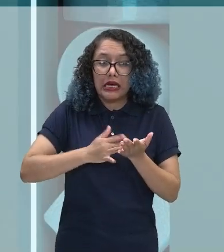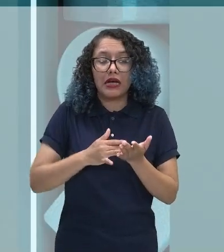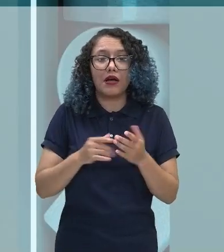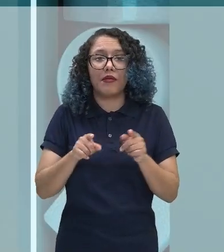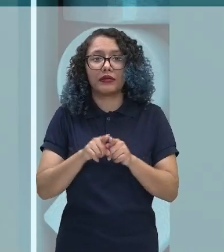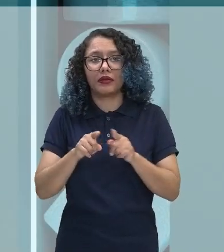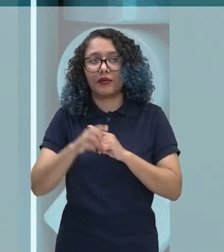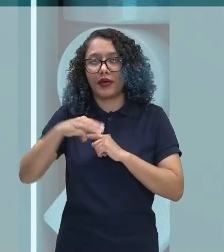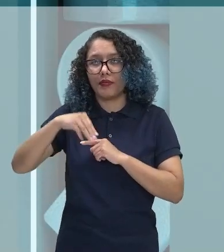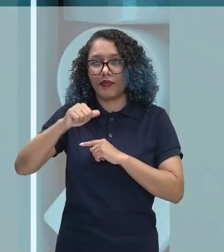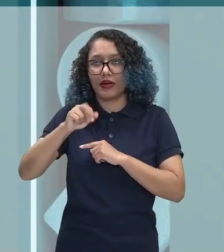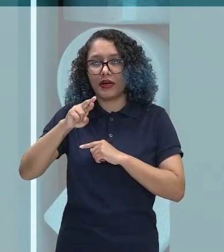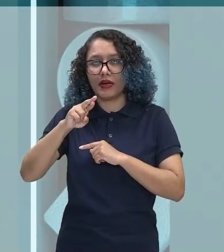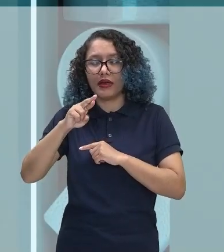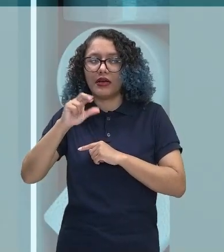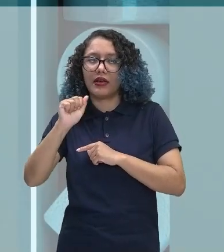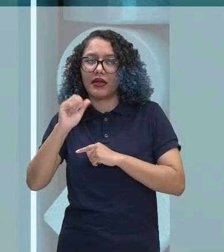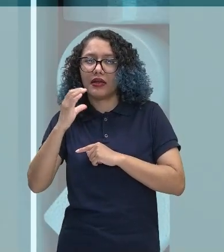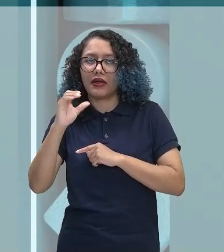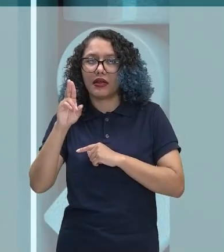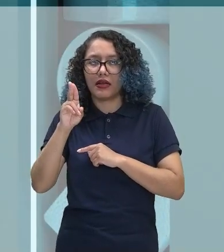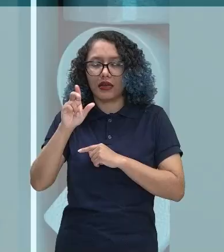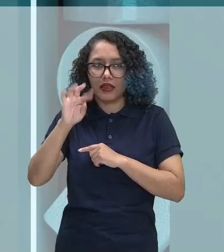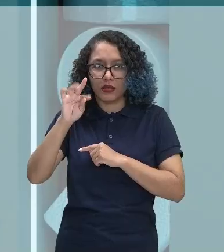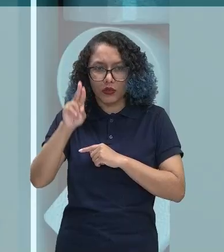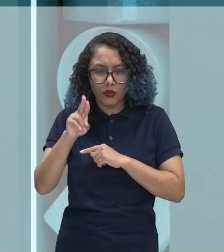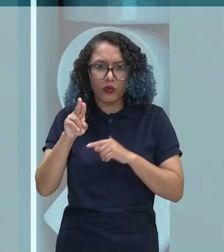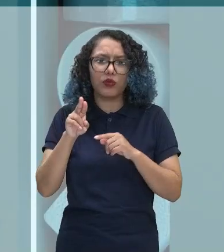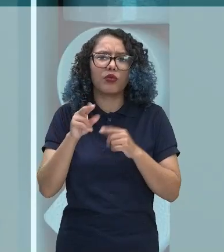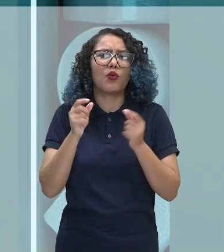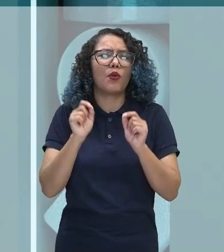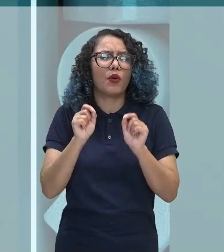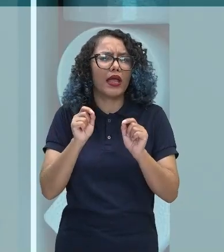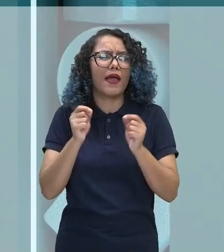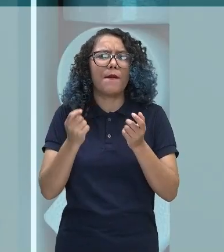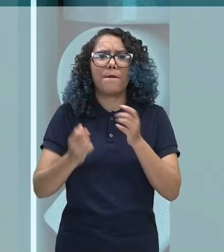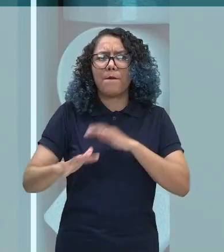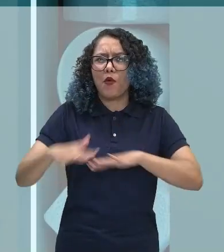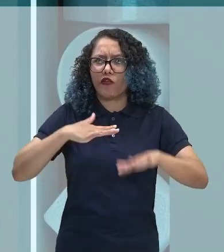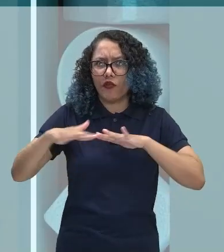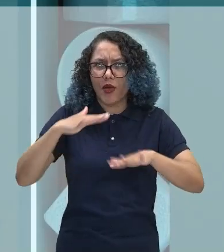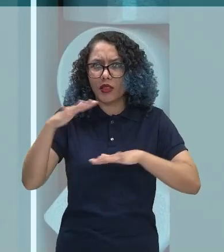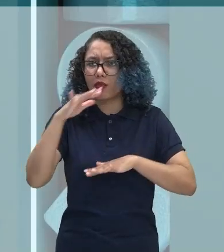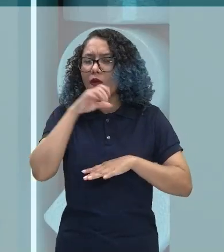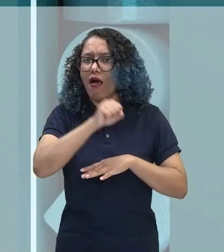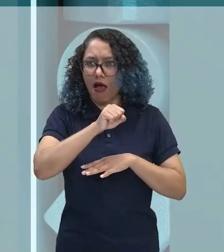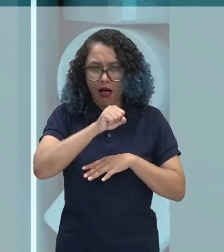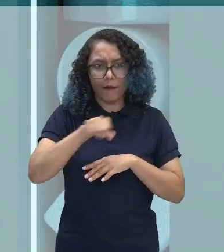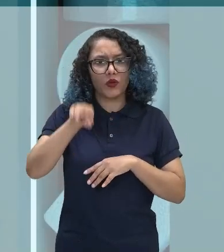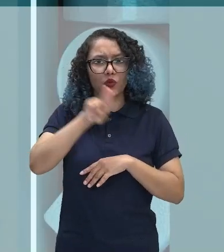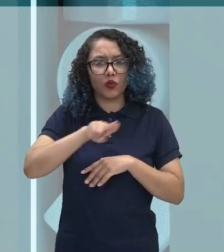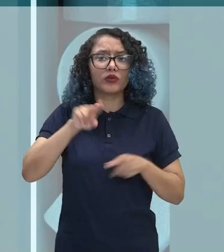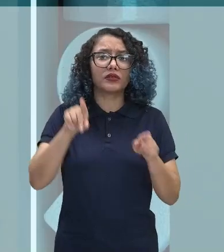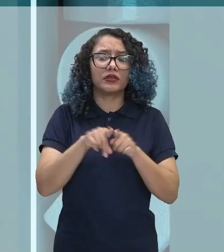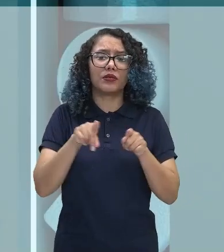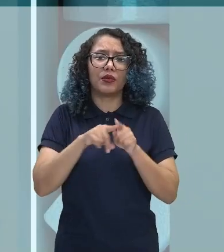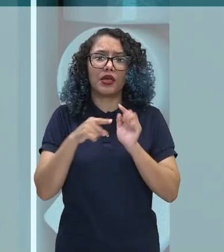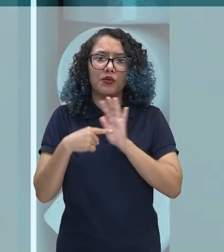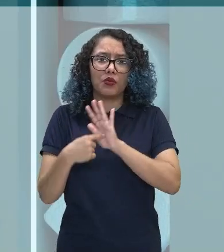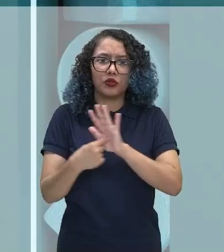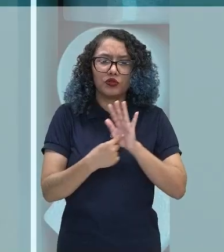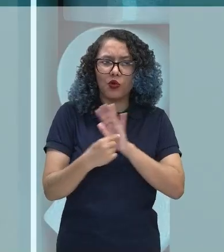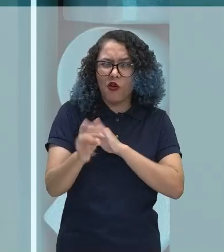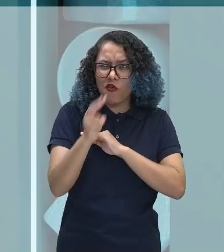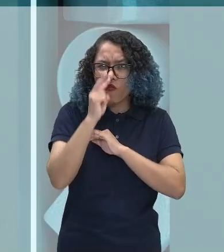maracatu, o frevo, os movimentos são bem rápidos. E também ele mostrou ali a força, a